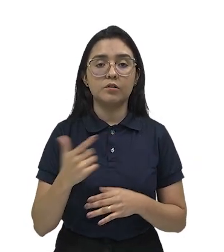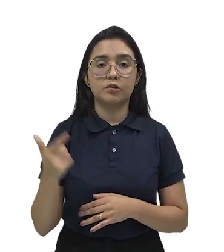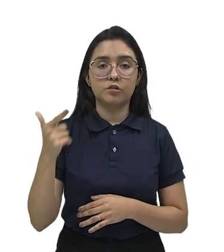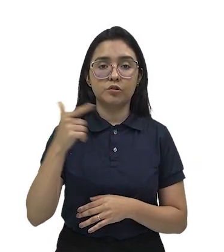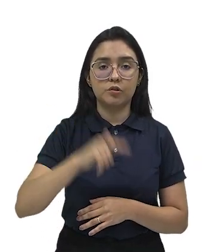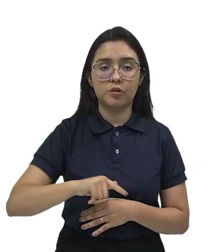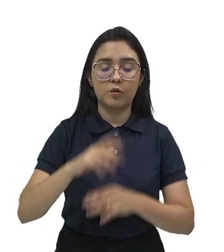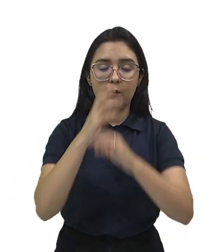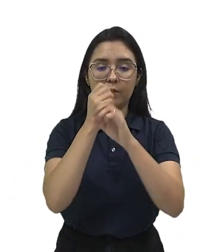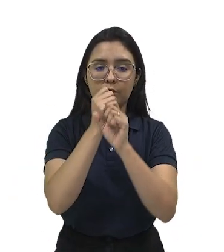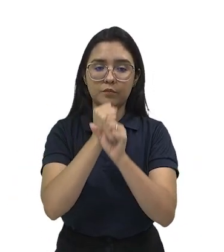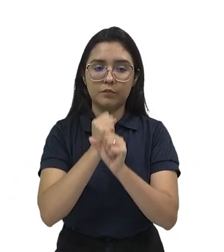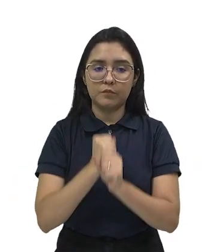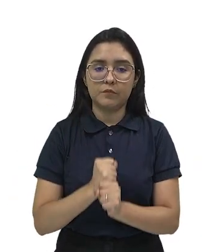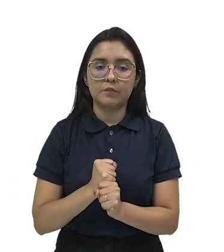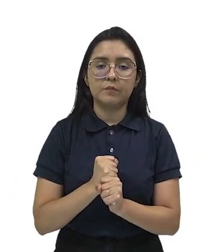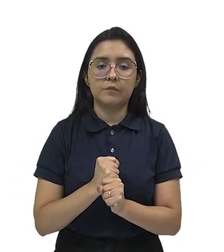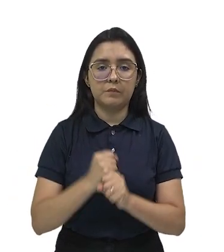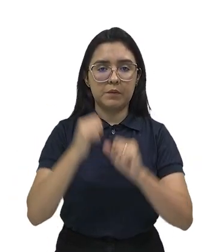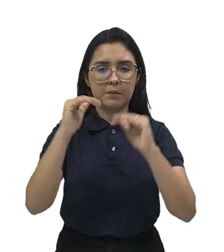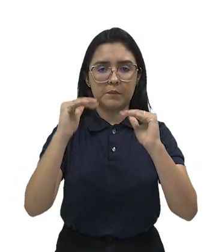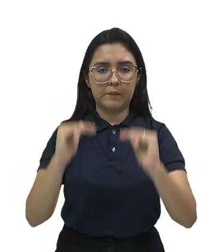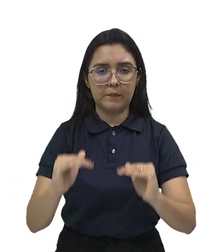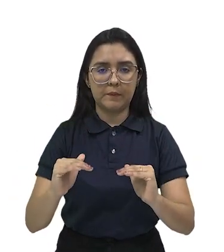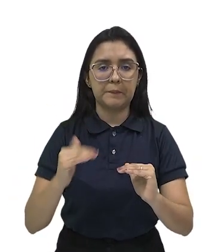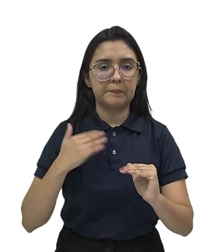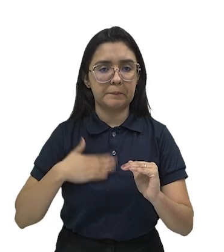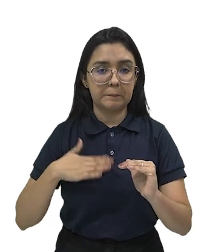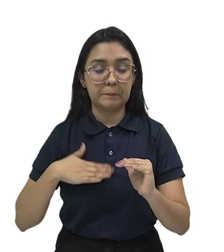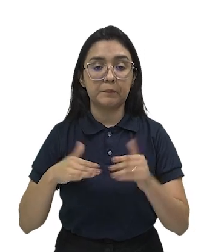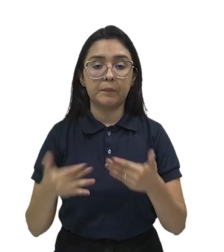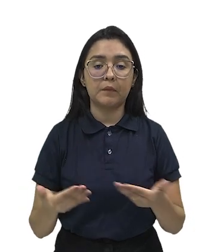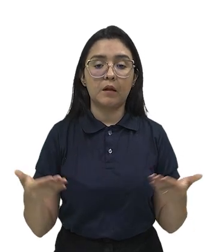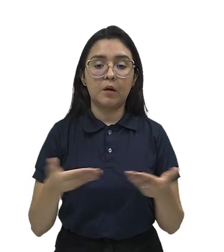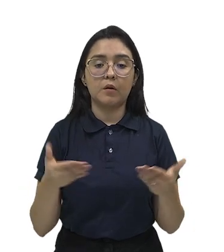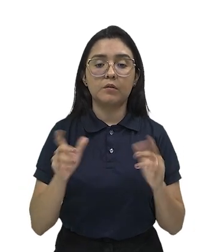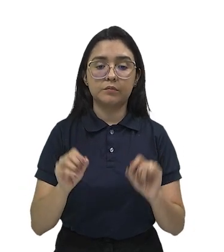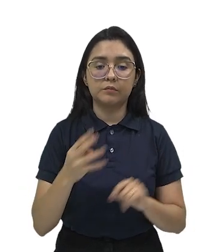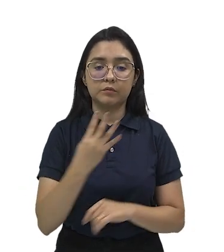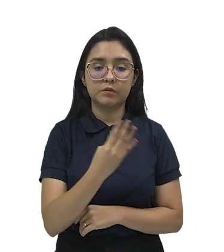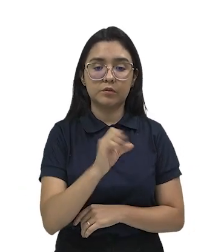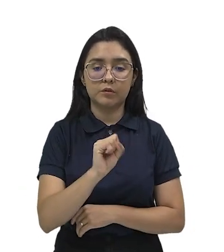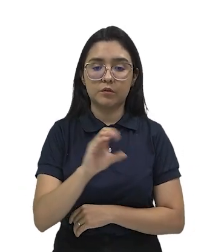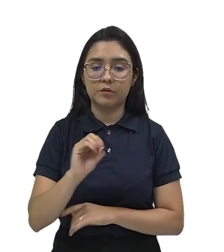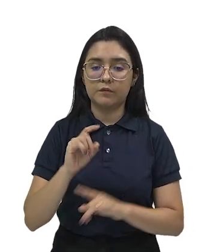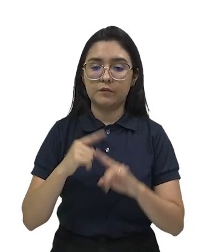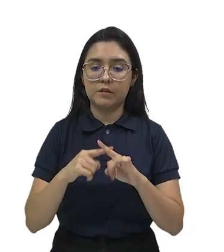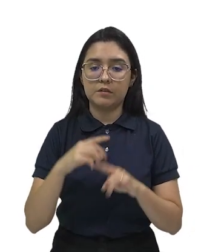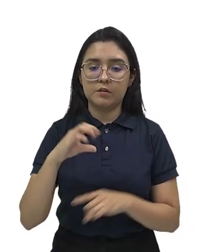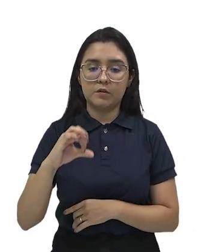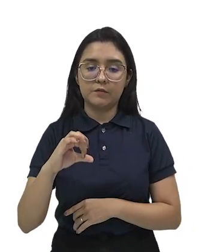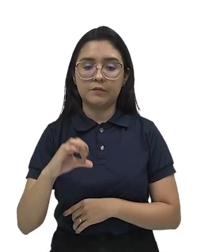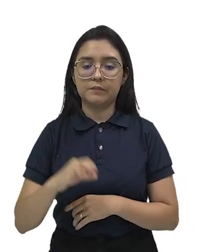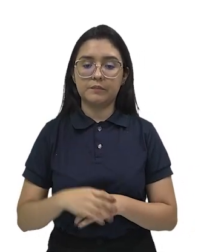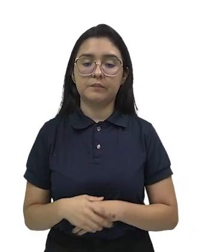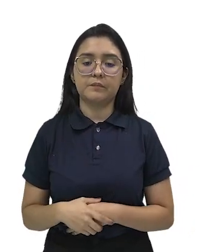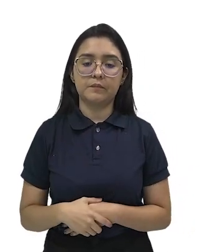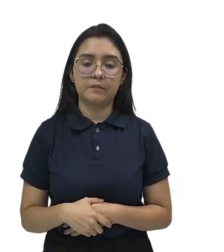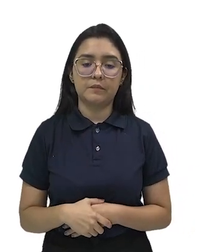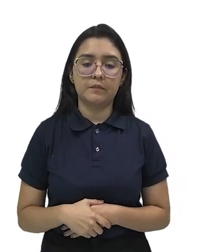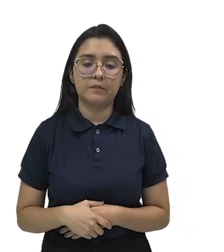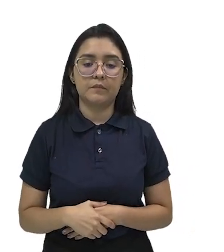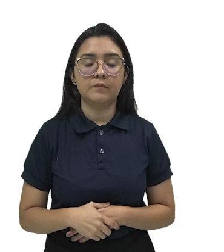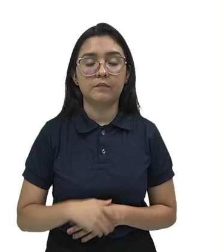continhas aos poucos. Não precisa correr. Então agora, 480 vezes 9. Então, tá aqui